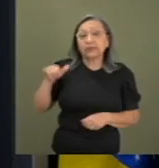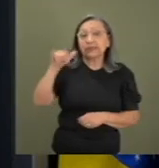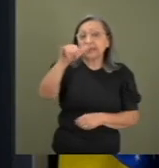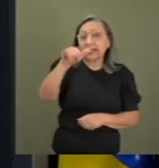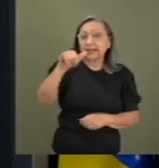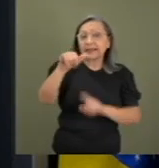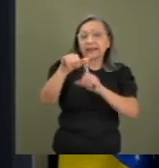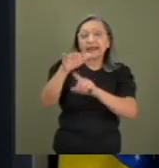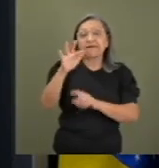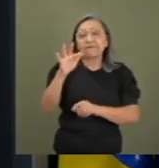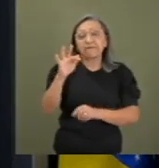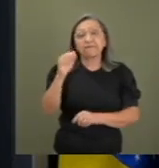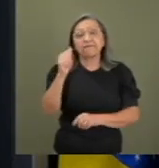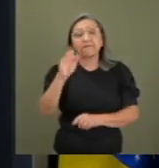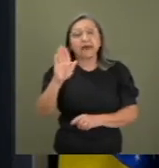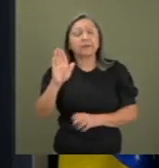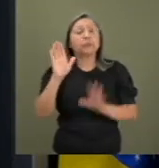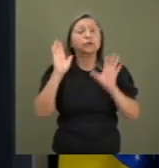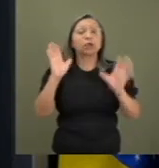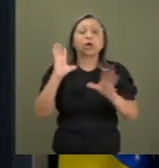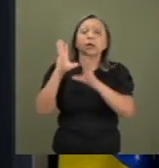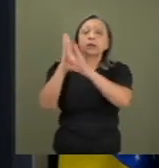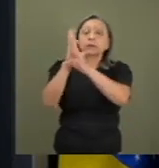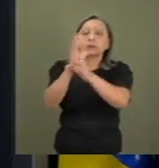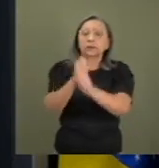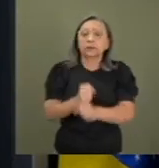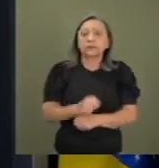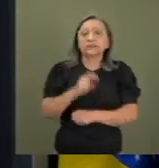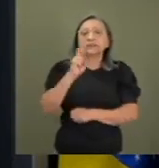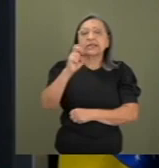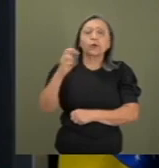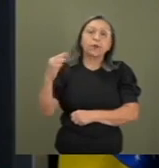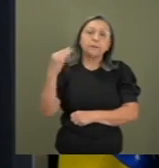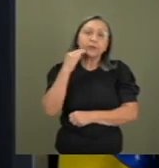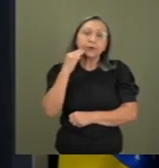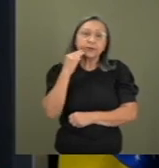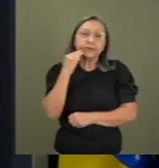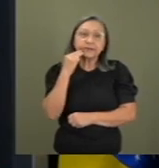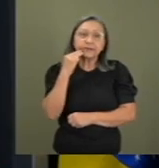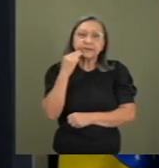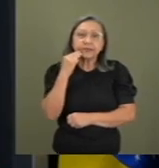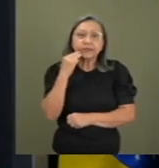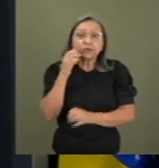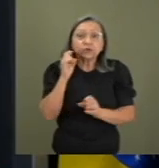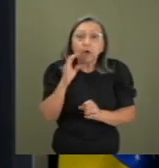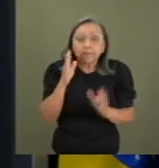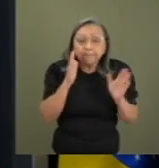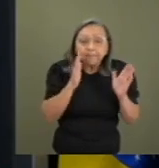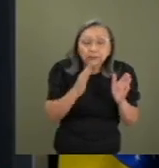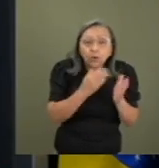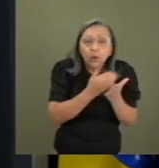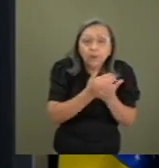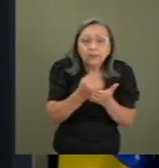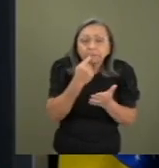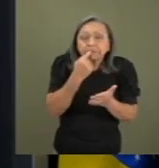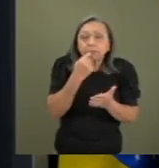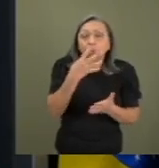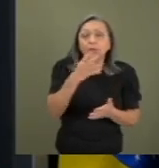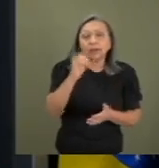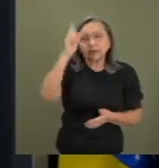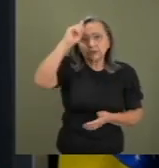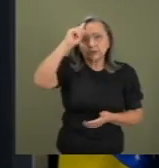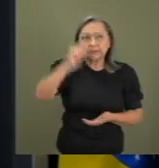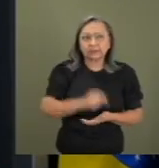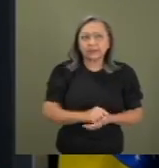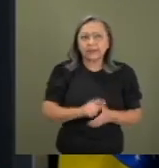do Brasil, já somavam 5 milhões de reais em 40 dias. É